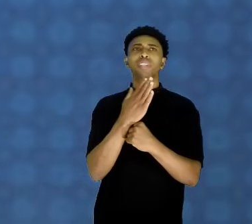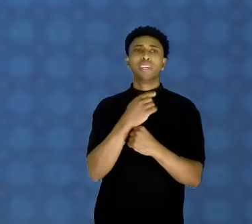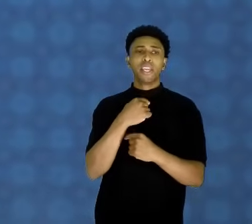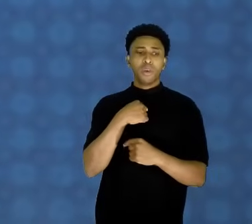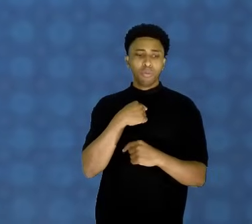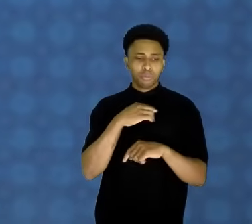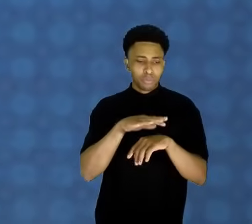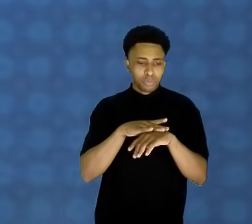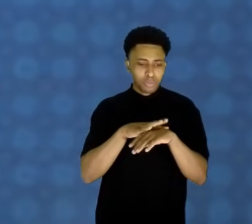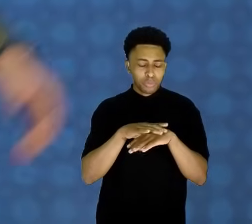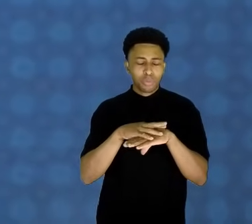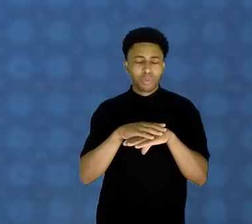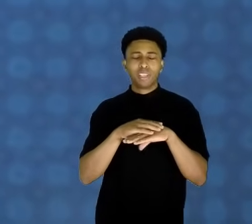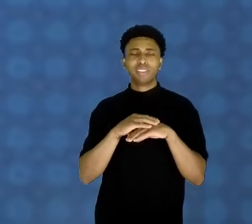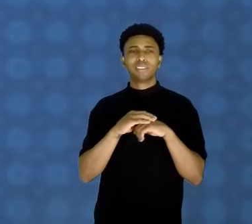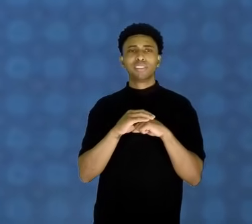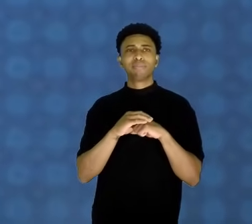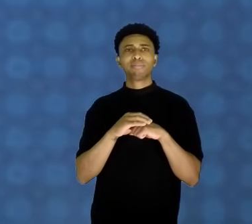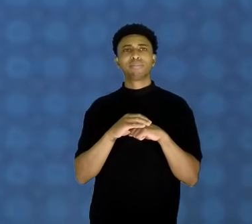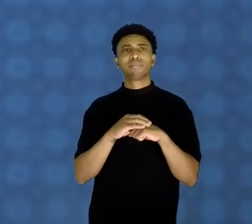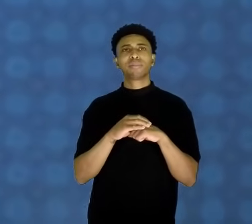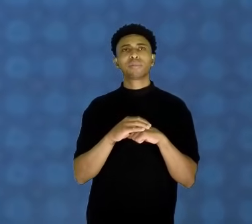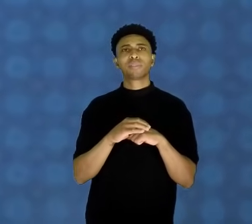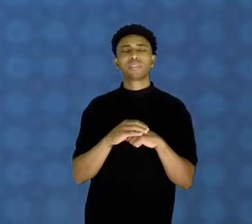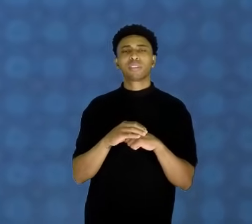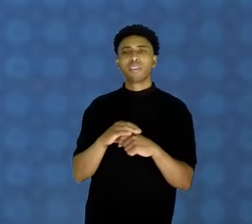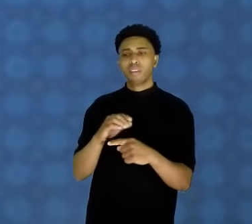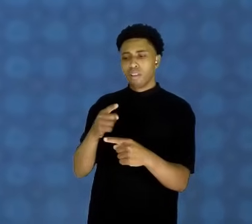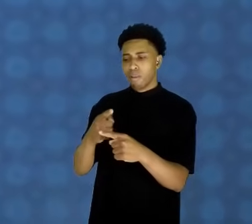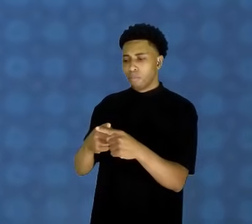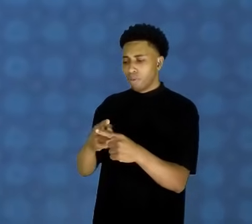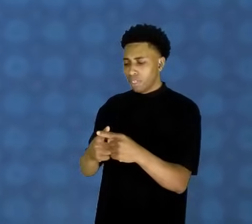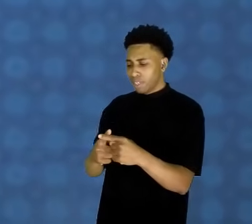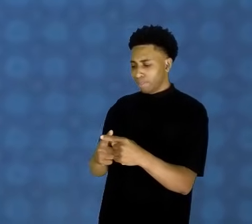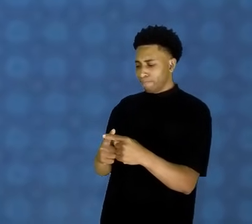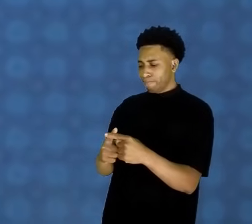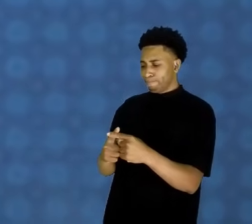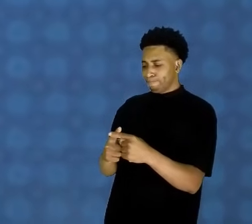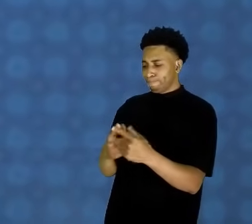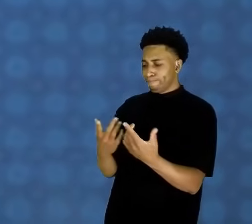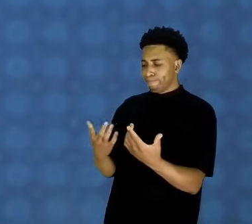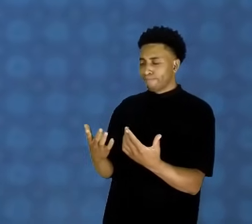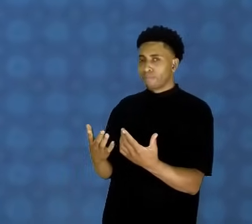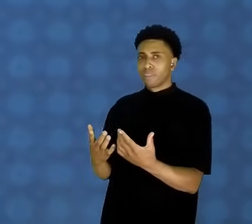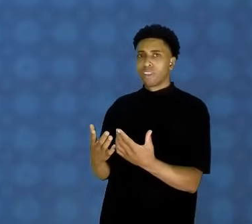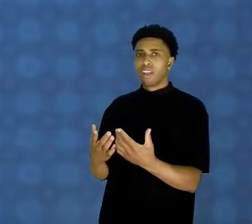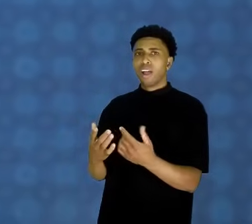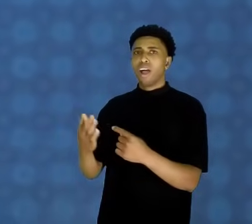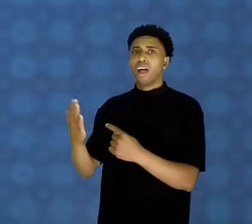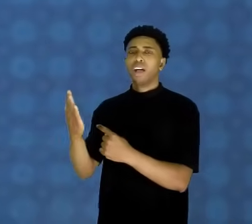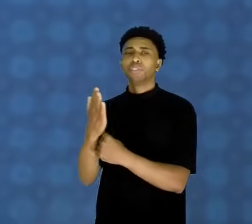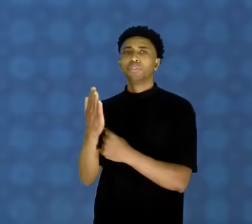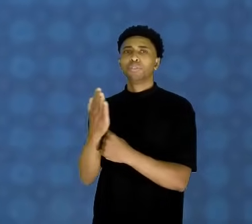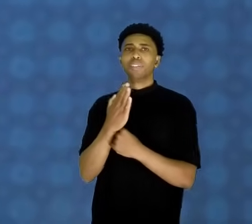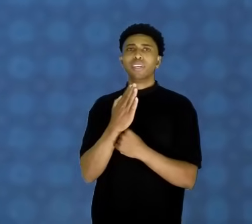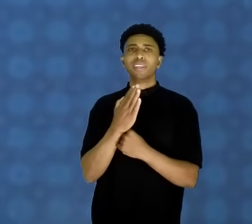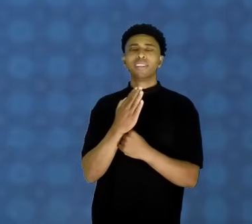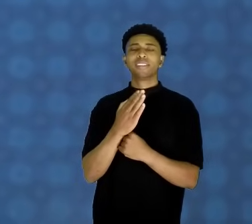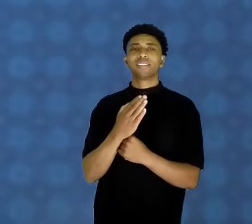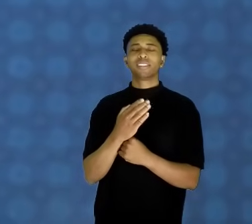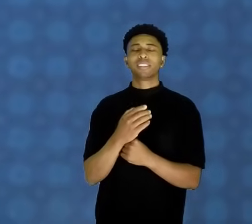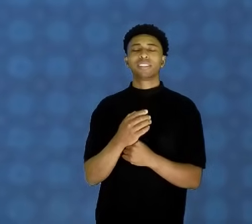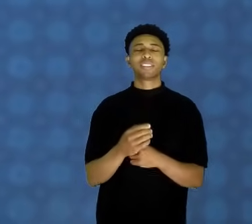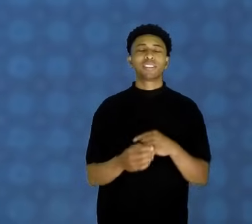feridas? Por que eu quero que as pessoas montem uma rede de solidariedade, se ninguém sabe o preço que eu paguei para estar onde eu